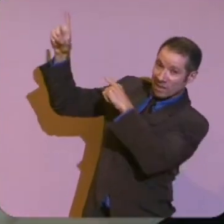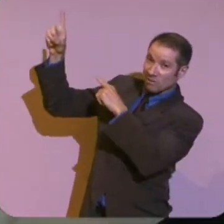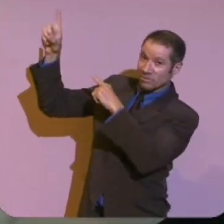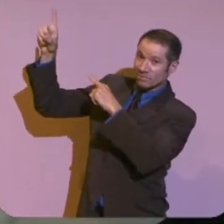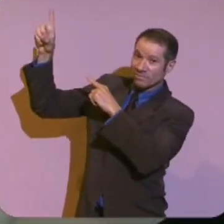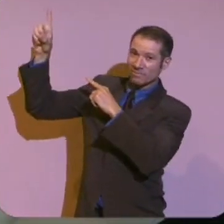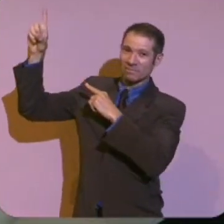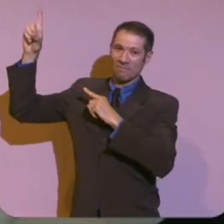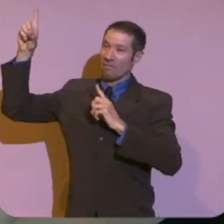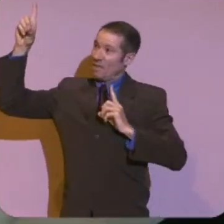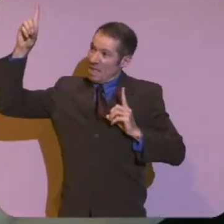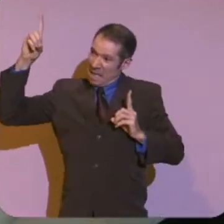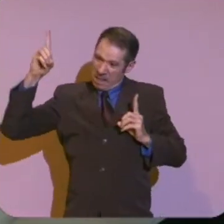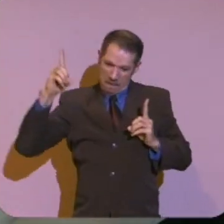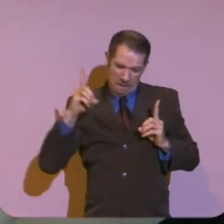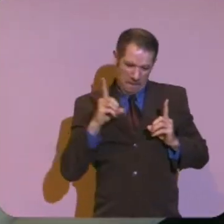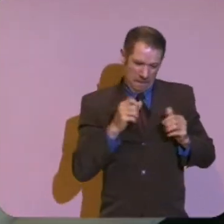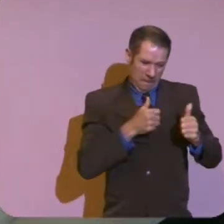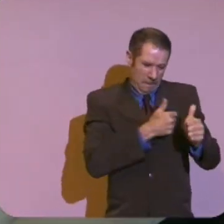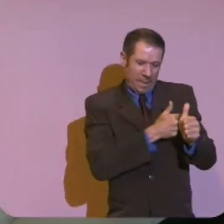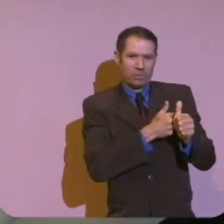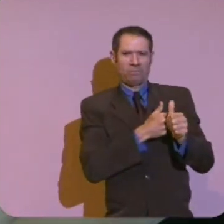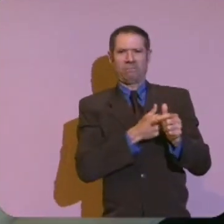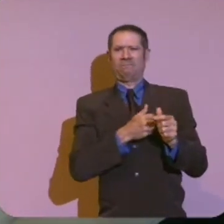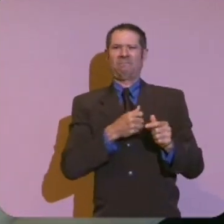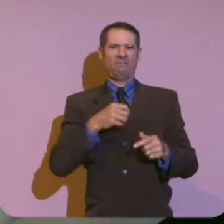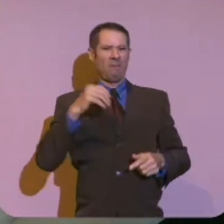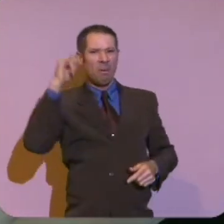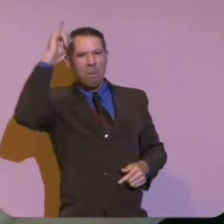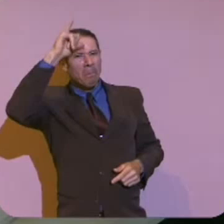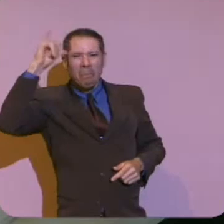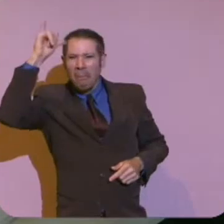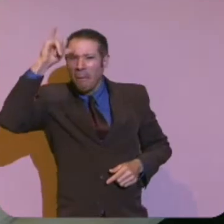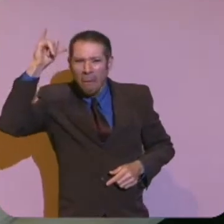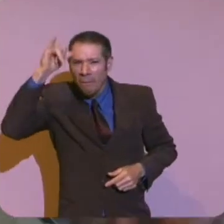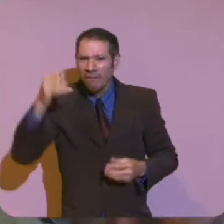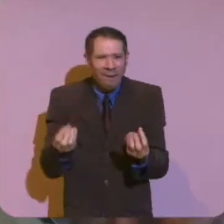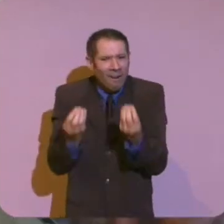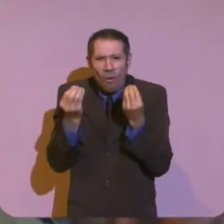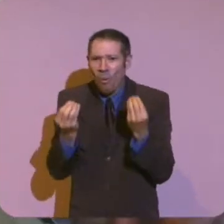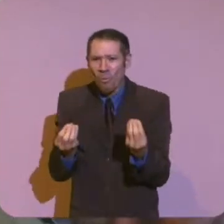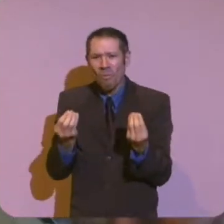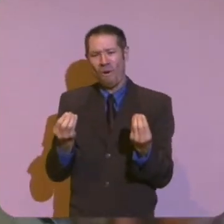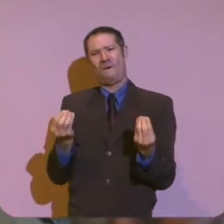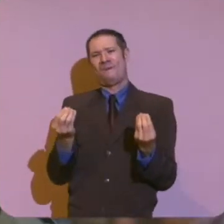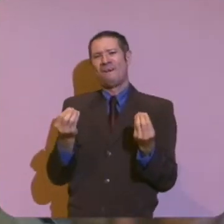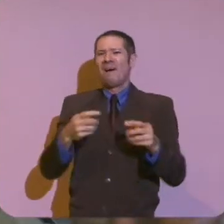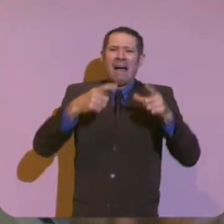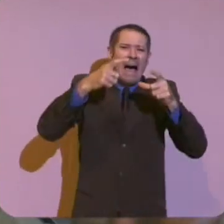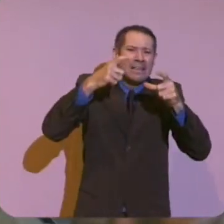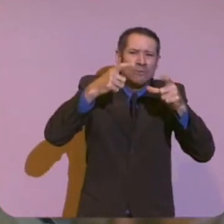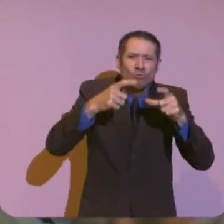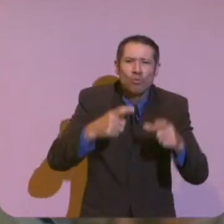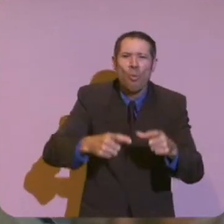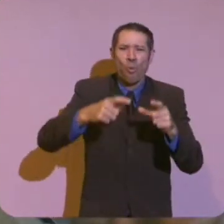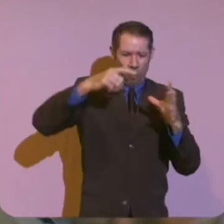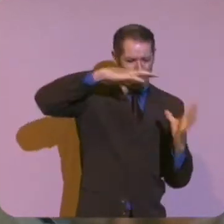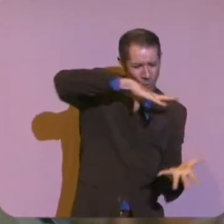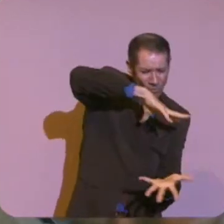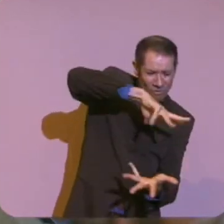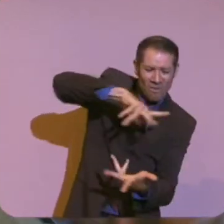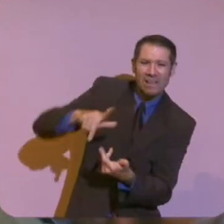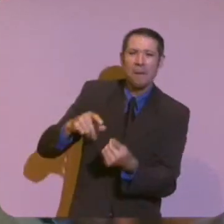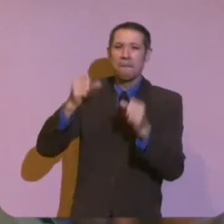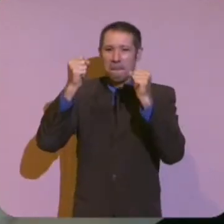me chegar perto de mim. Querido, é uma tolice. Tem algum lugar na face da terra